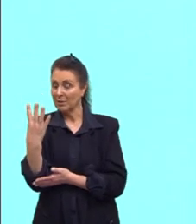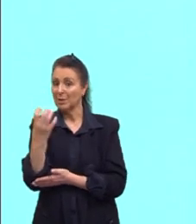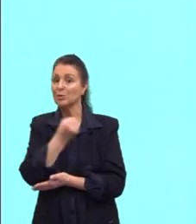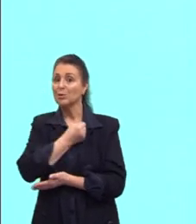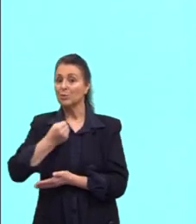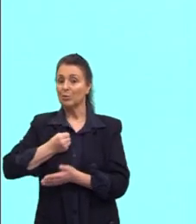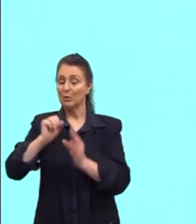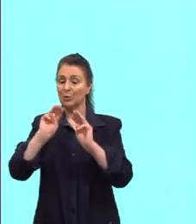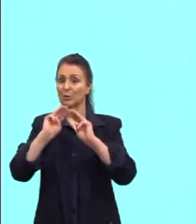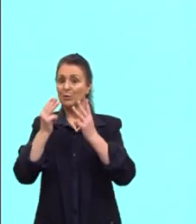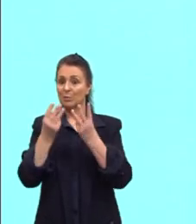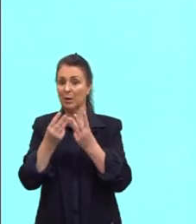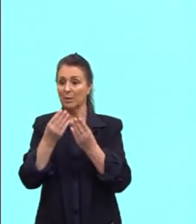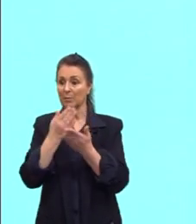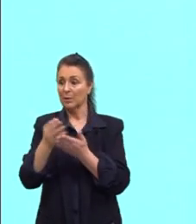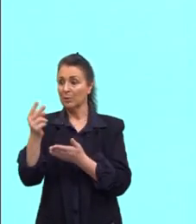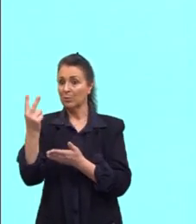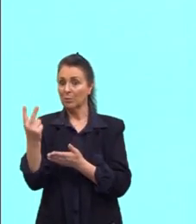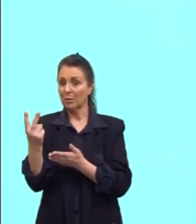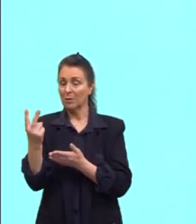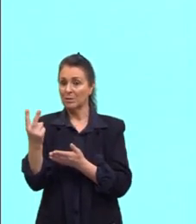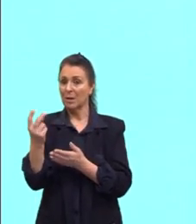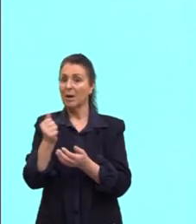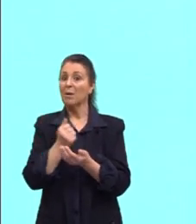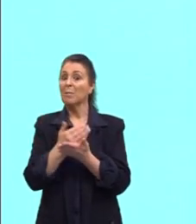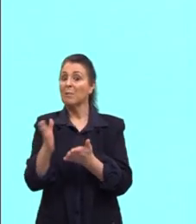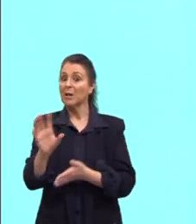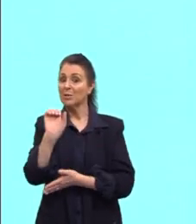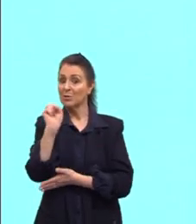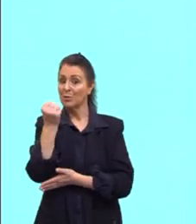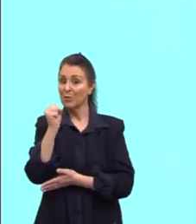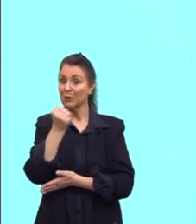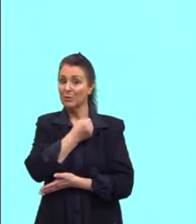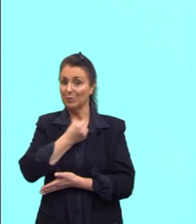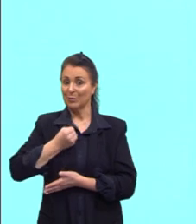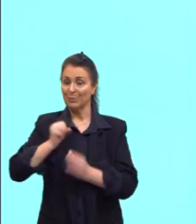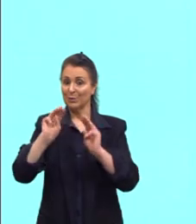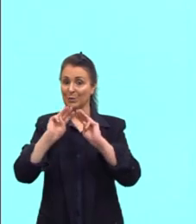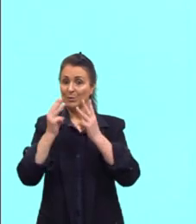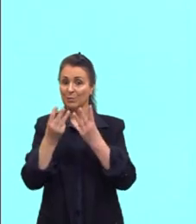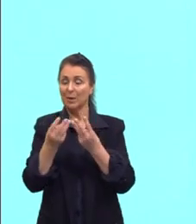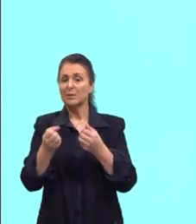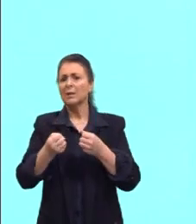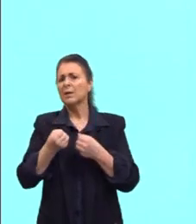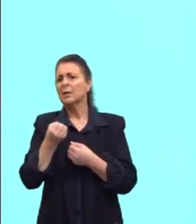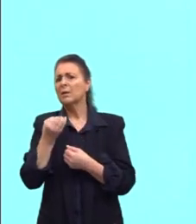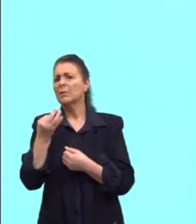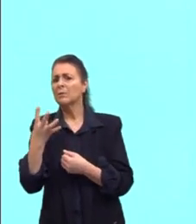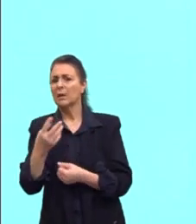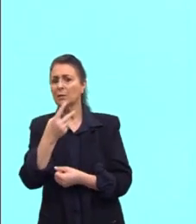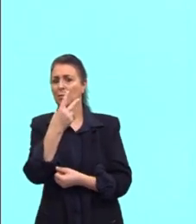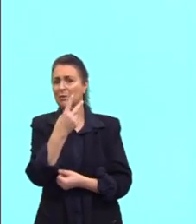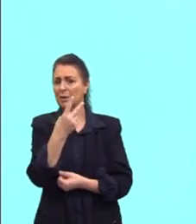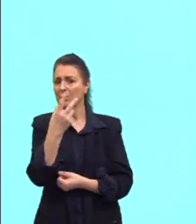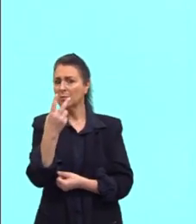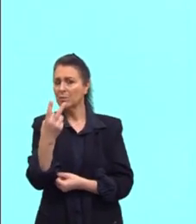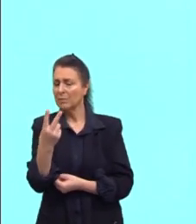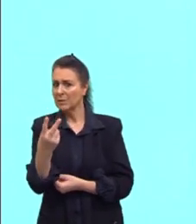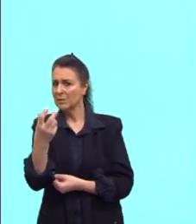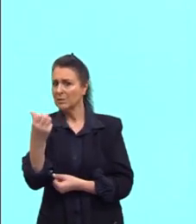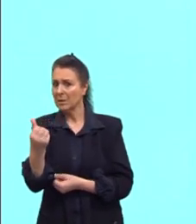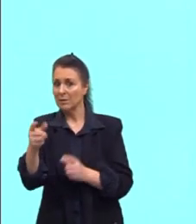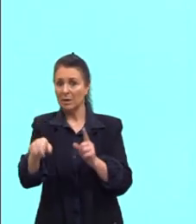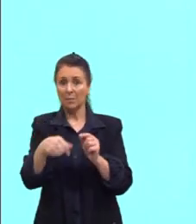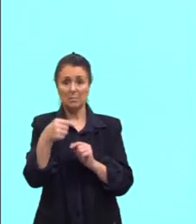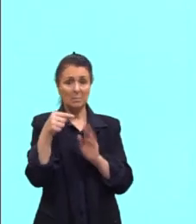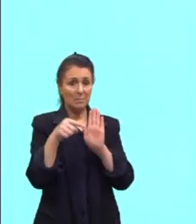número de massa você perdeu o 2 eu vou perder o e tem número de massa e quanto que vai dar 226 -